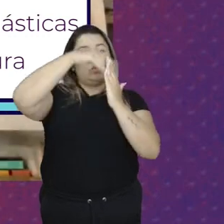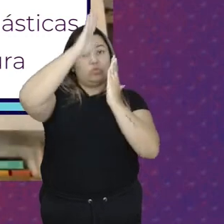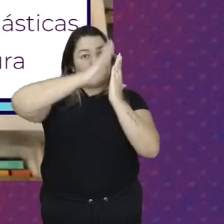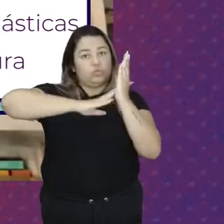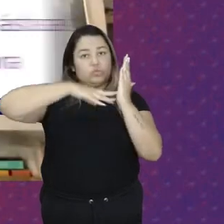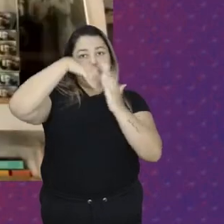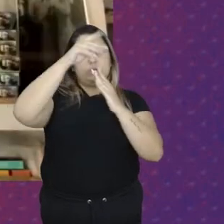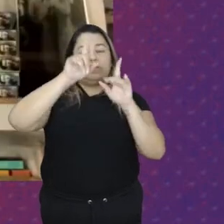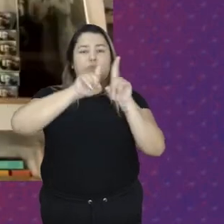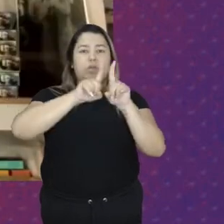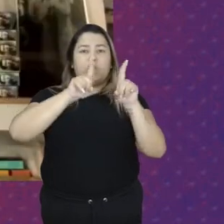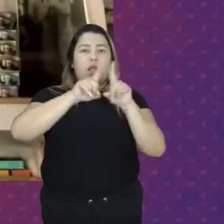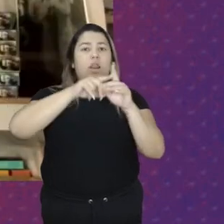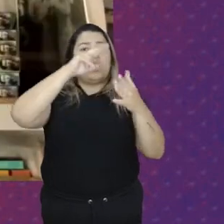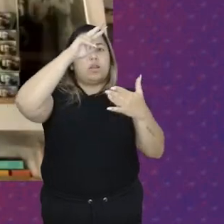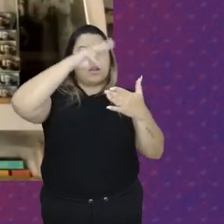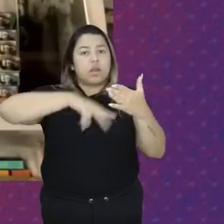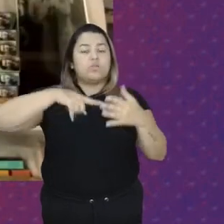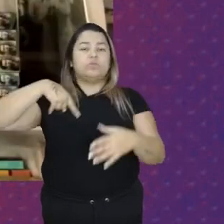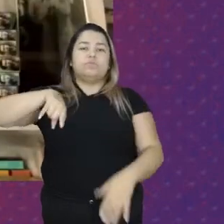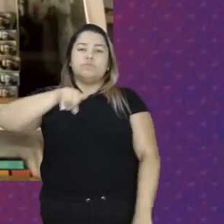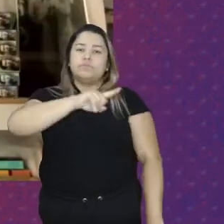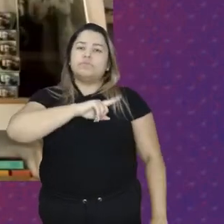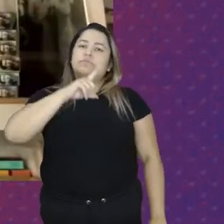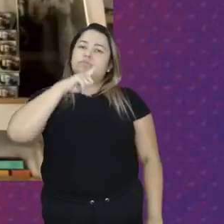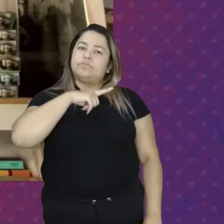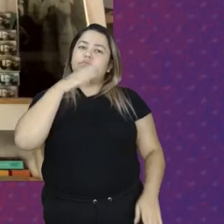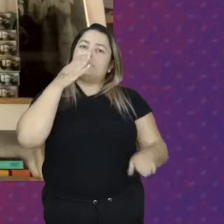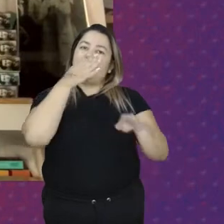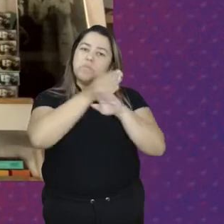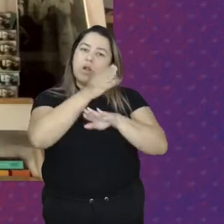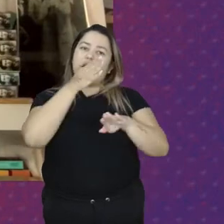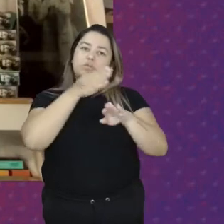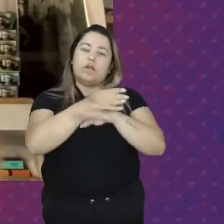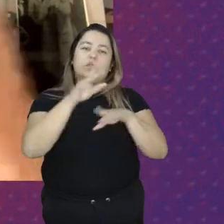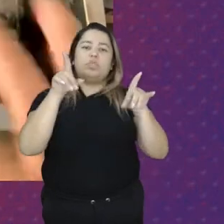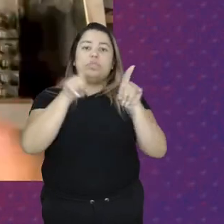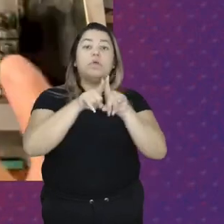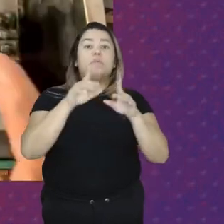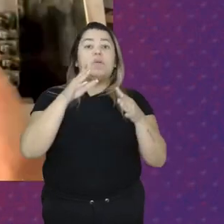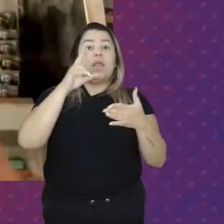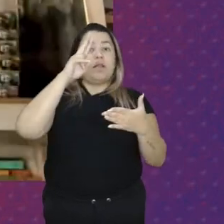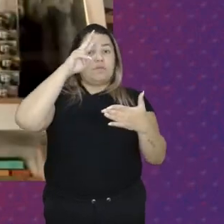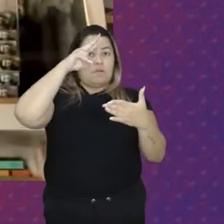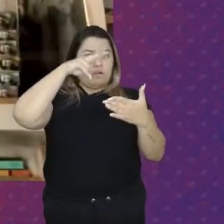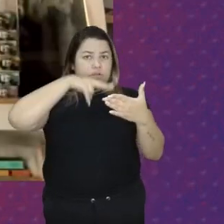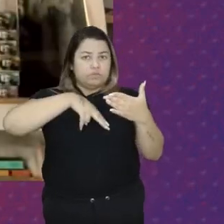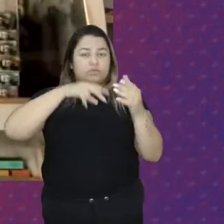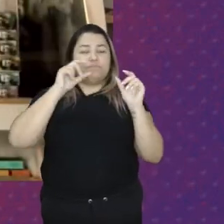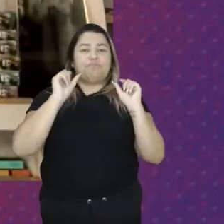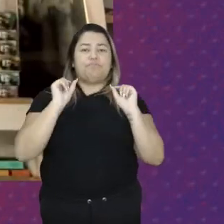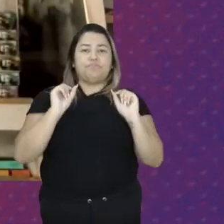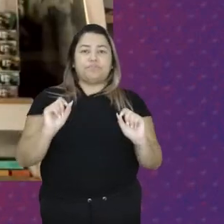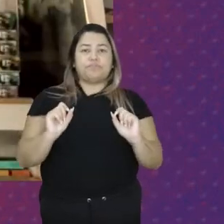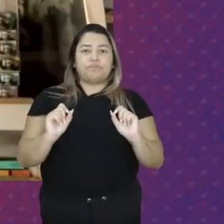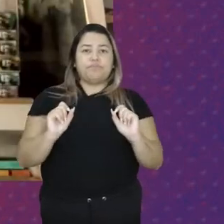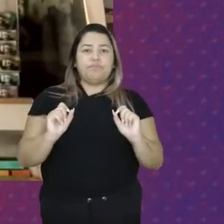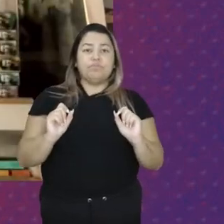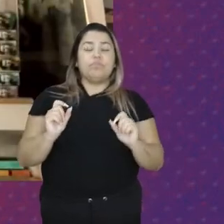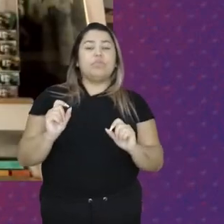literatura, nós passamos a ter acesso às leituras que